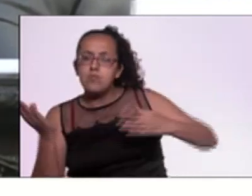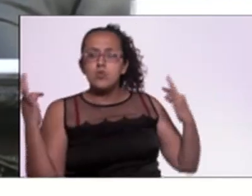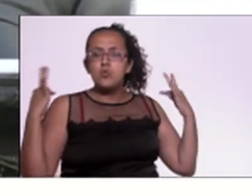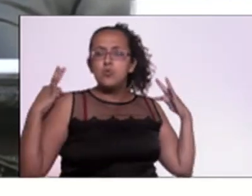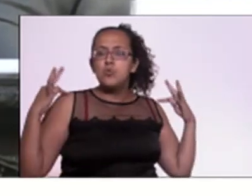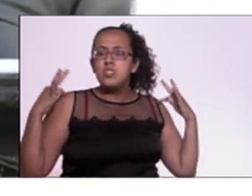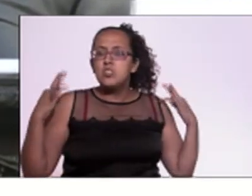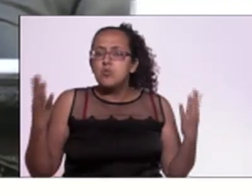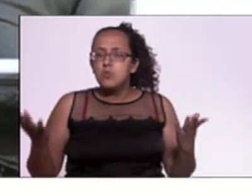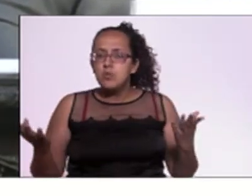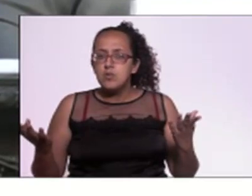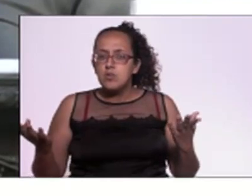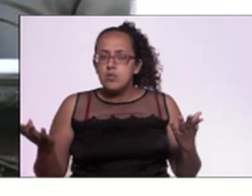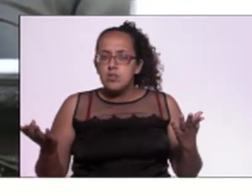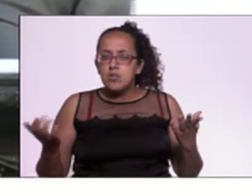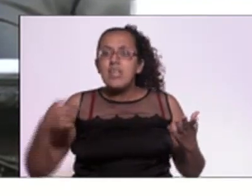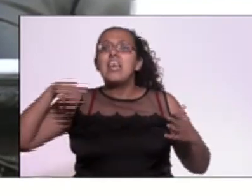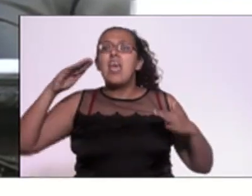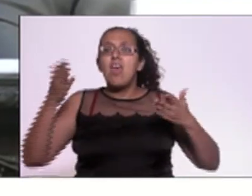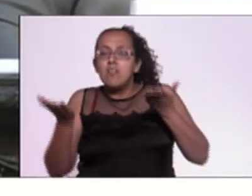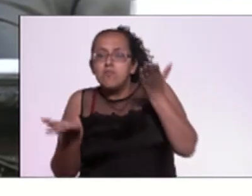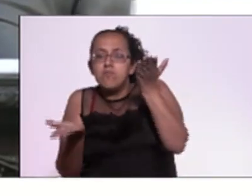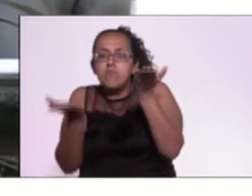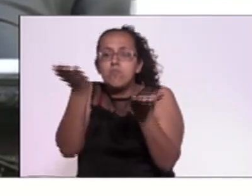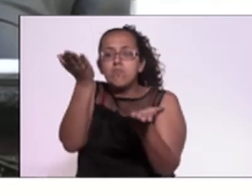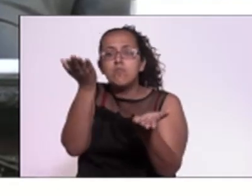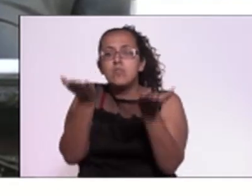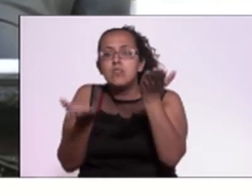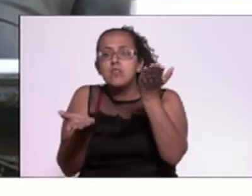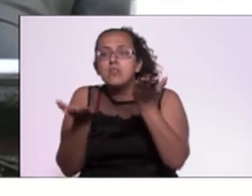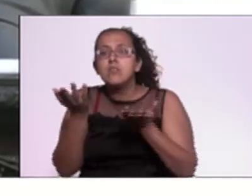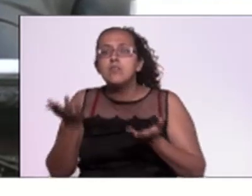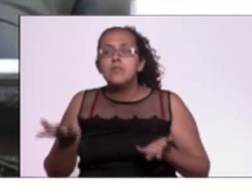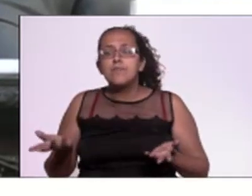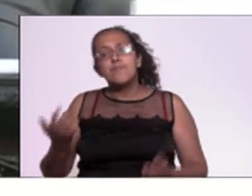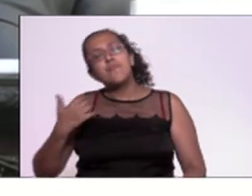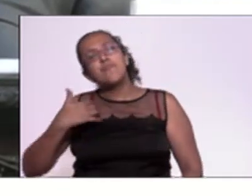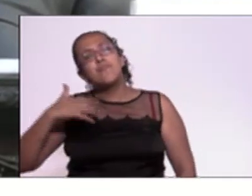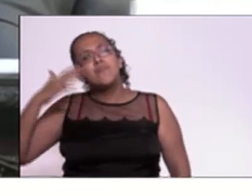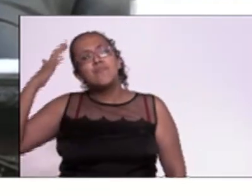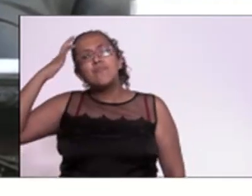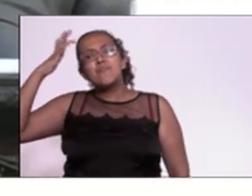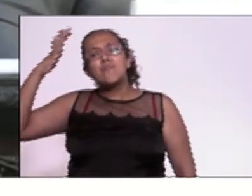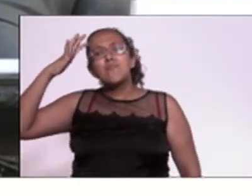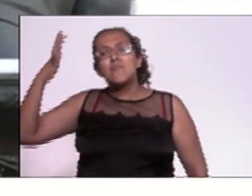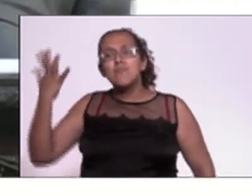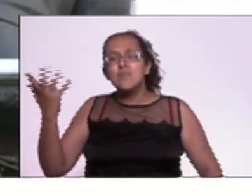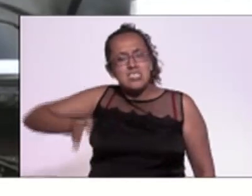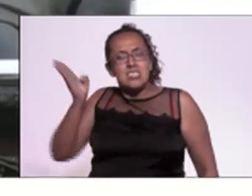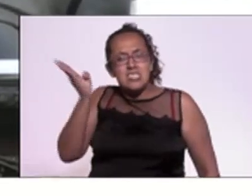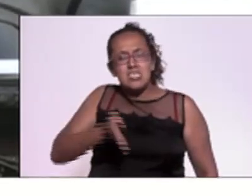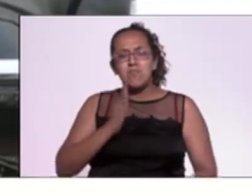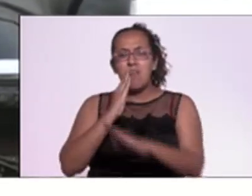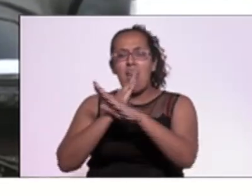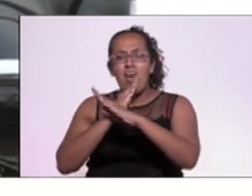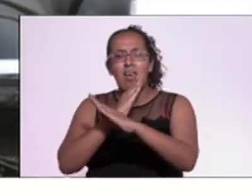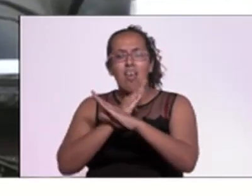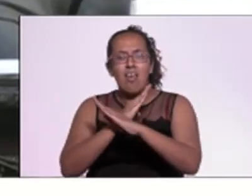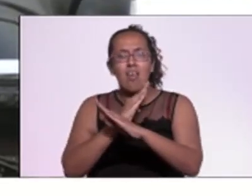de cultura, que são a semente. Então você vê hoje um cara que a gente está nessa batalha há uns